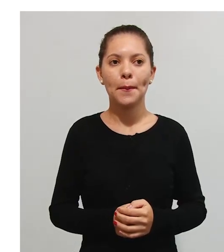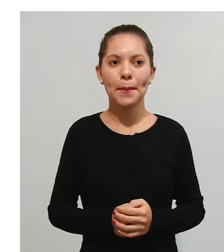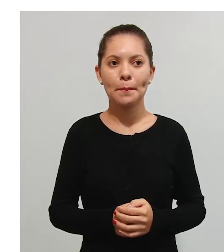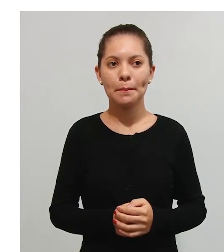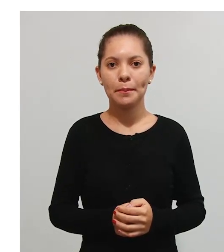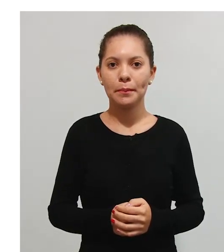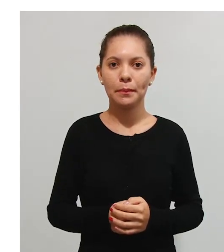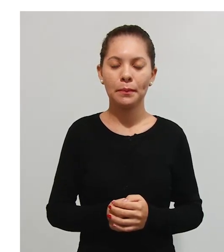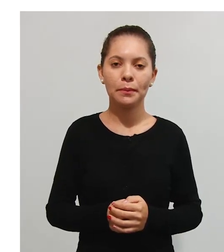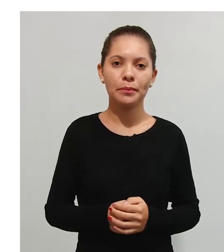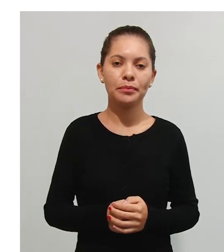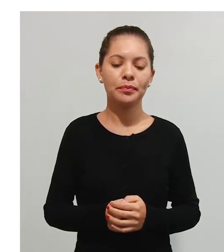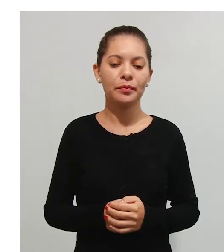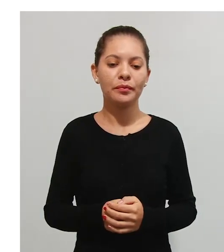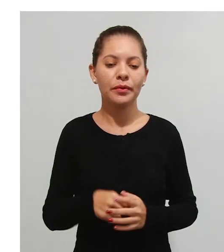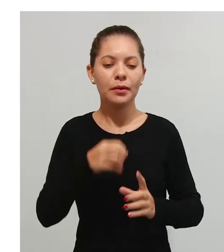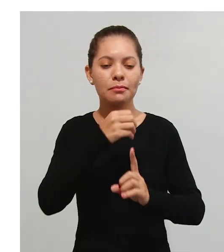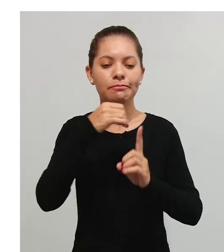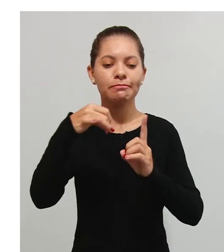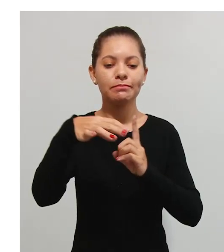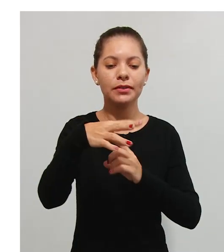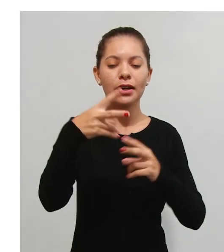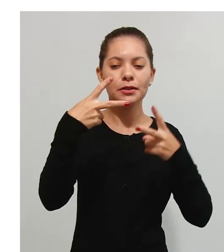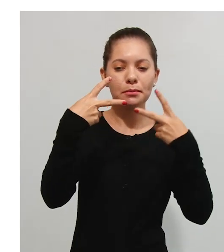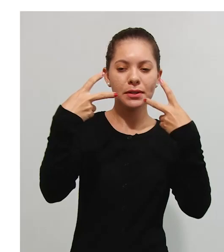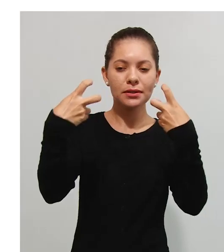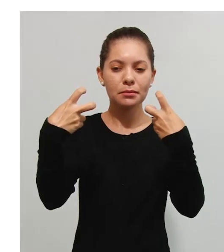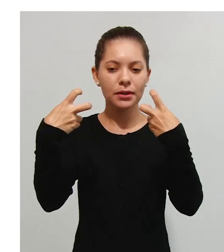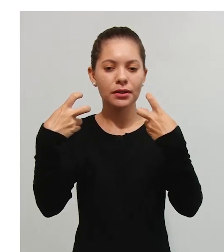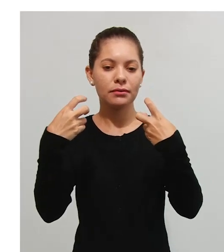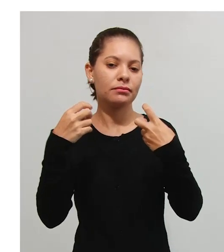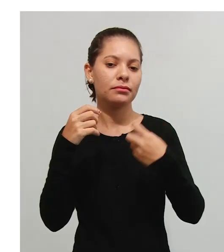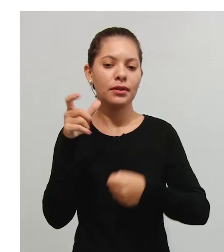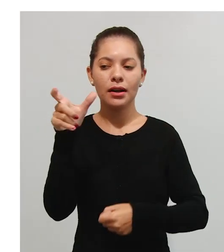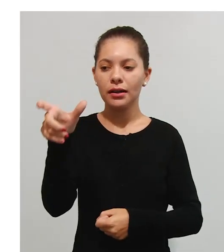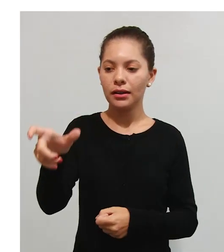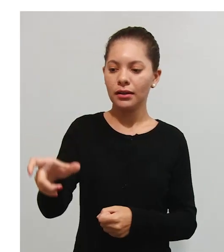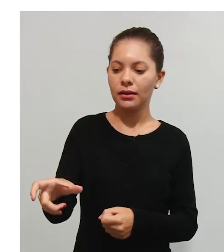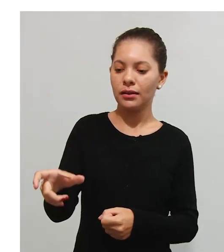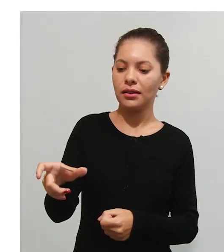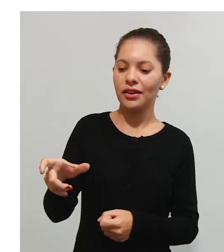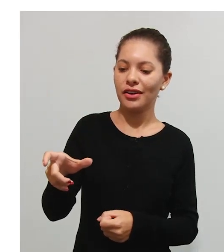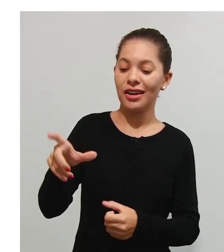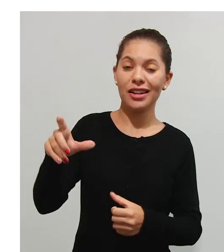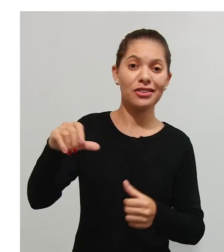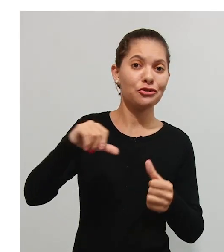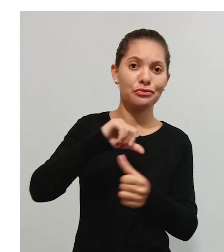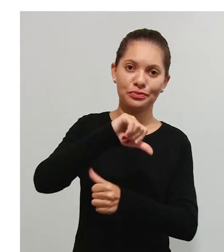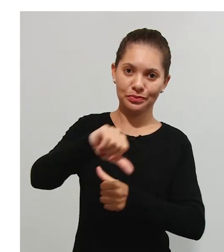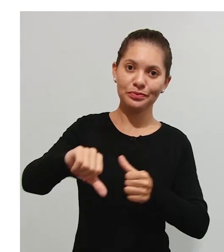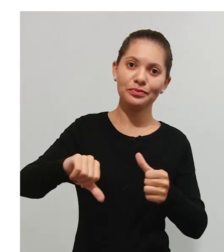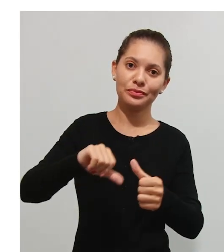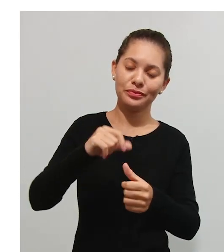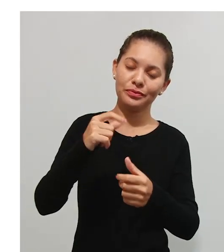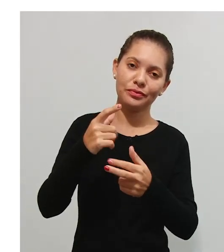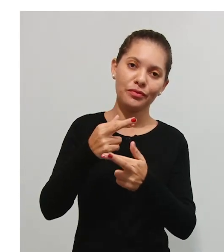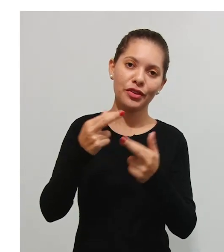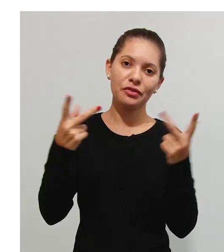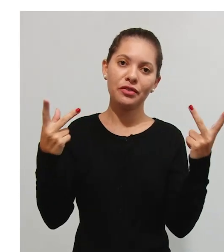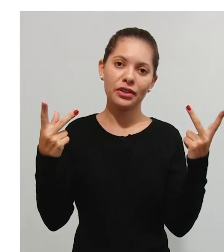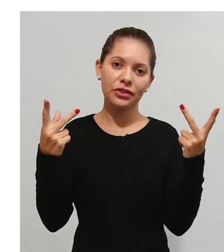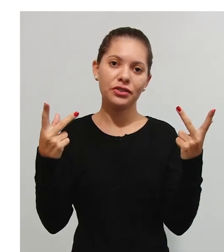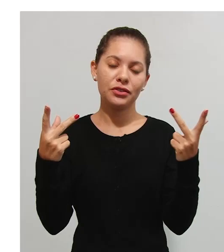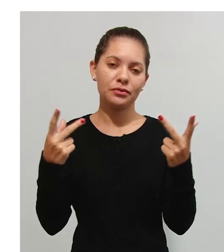da percepção da sociedade, dos consumidores. Já no empreendedorismo social, essa realidade é totalmente diferente.